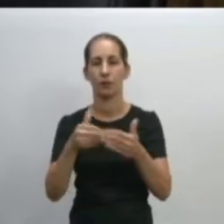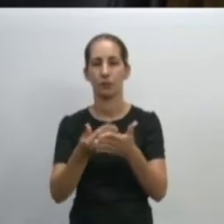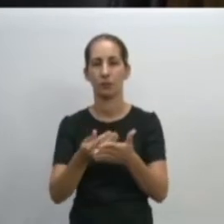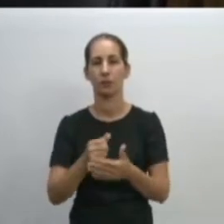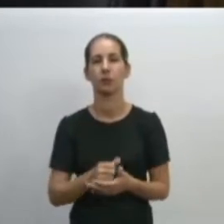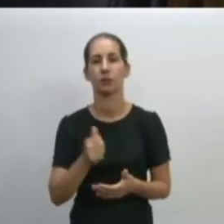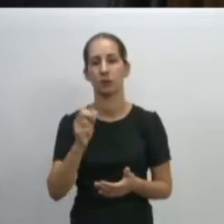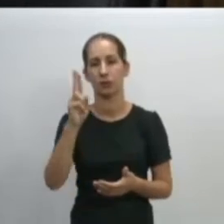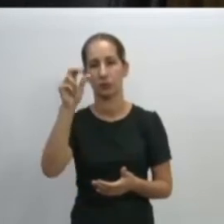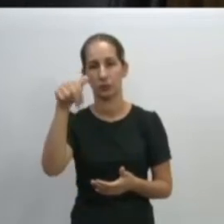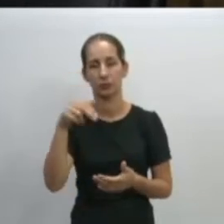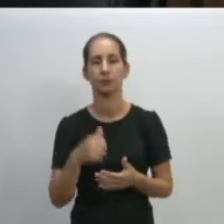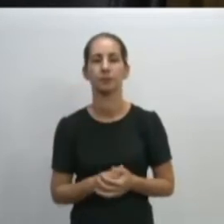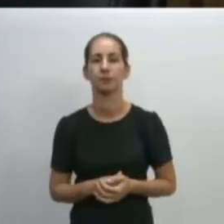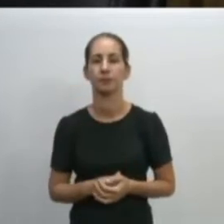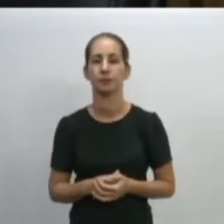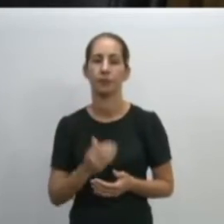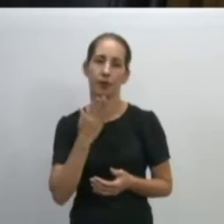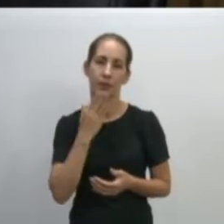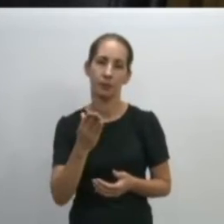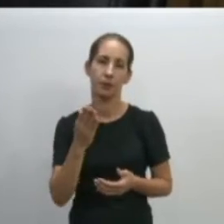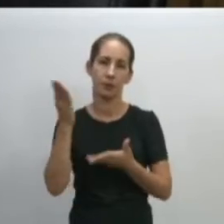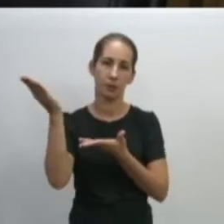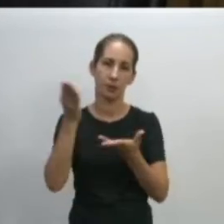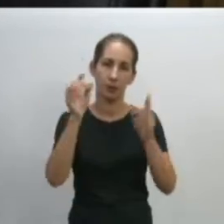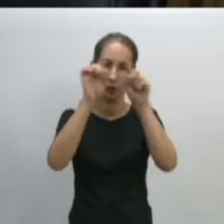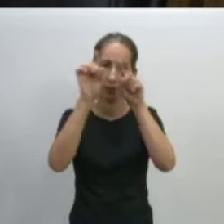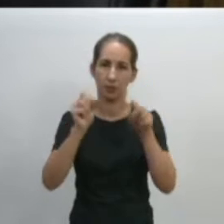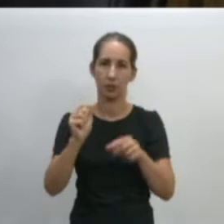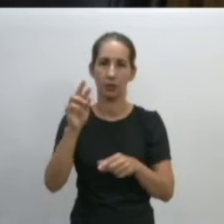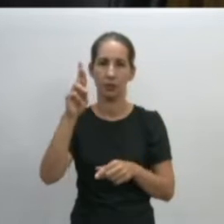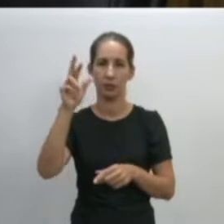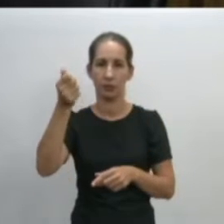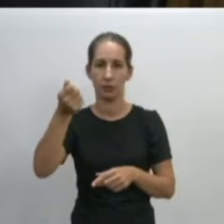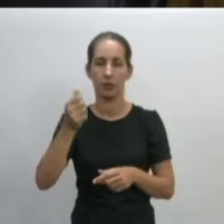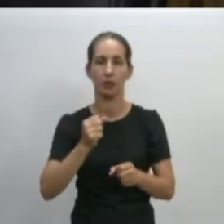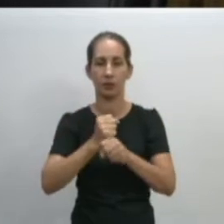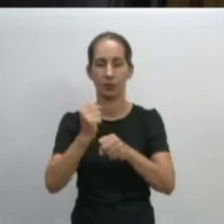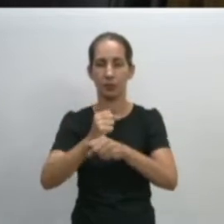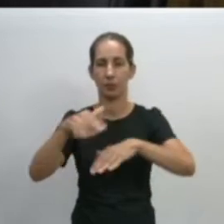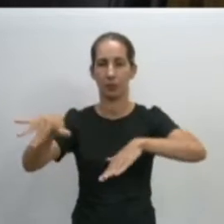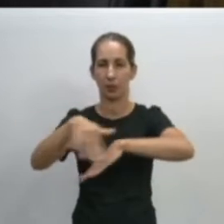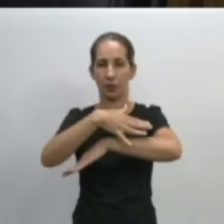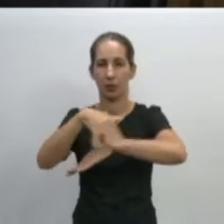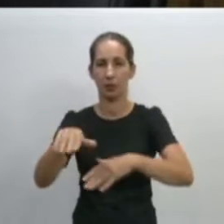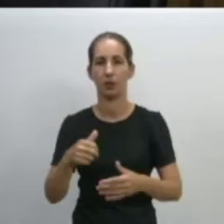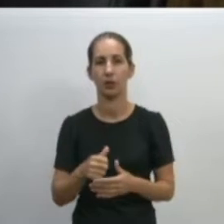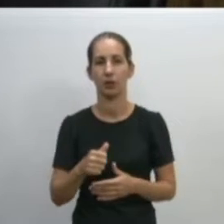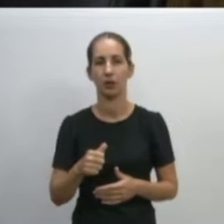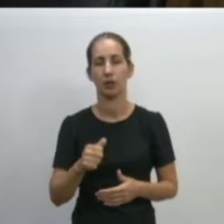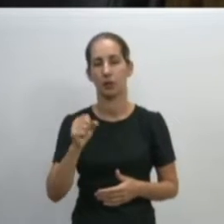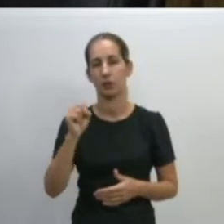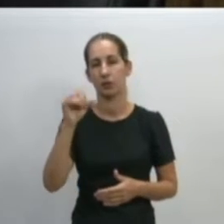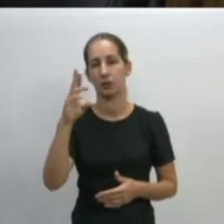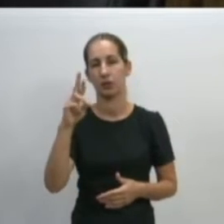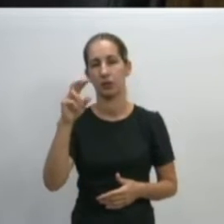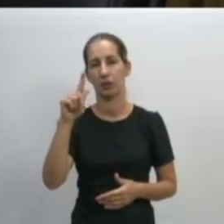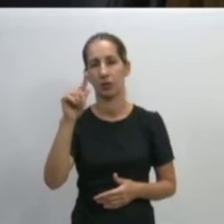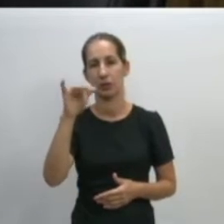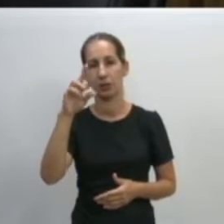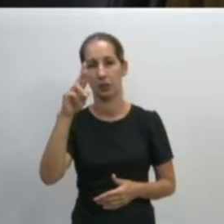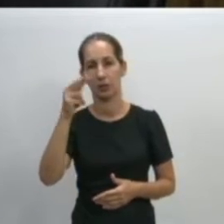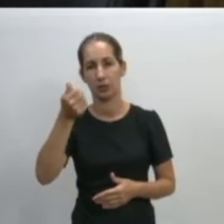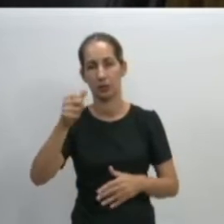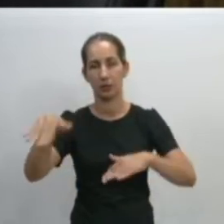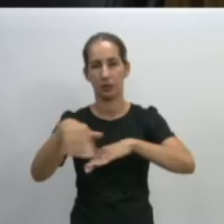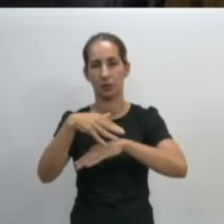Requerimento, vereador Anderson Lopes, requer que seja enviado ofício CEINFRA com operação tapa-buraco na Avenida das Seringueiras, com a